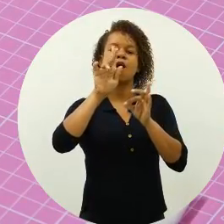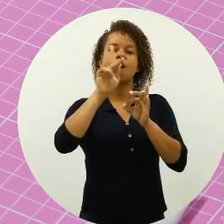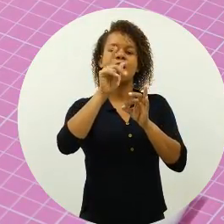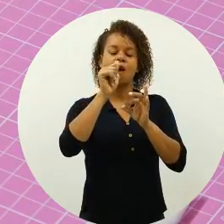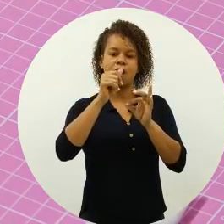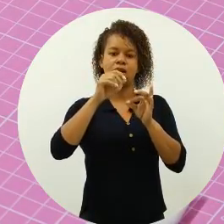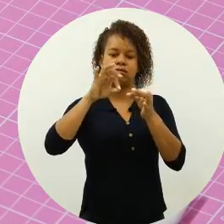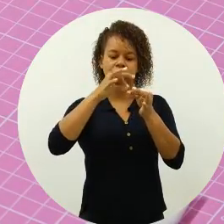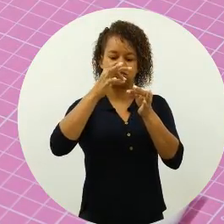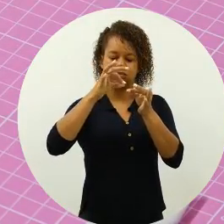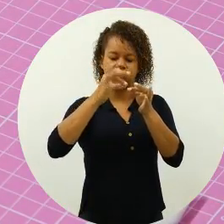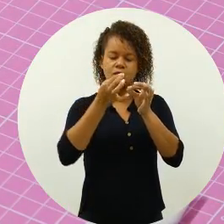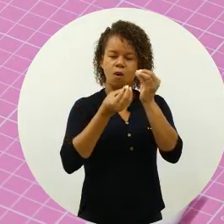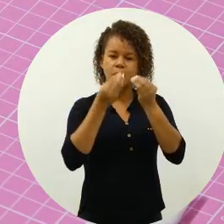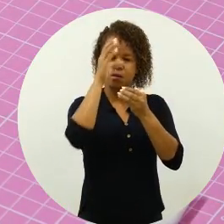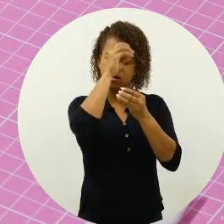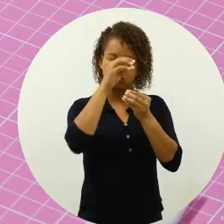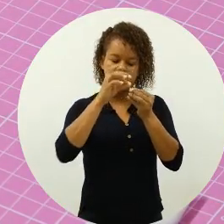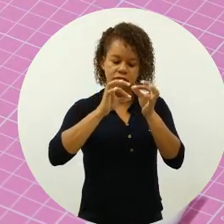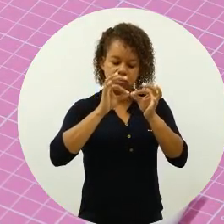agulha.